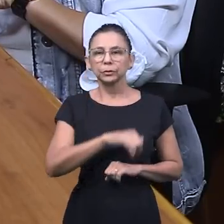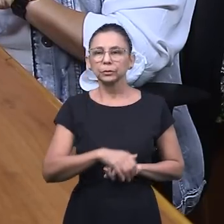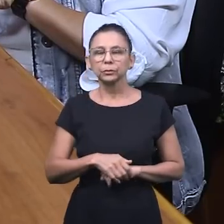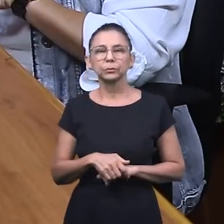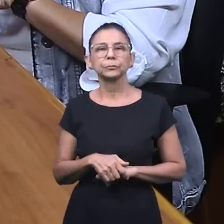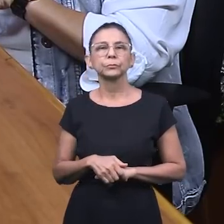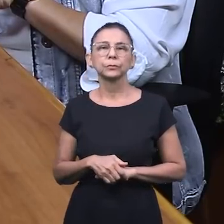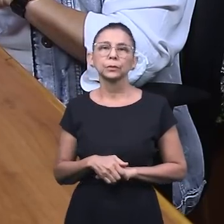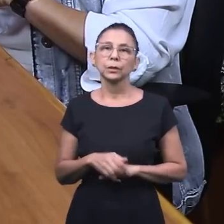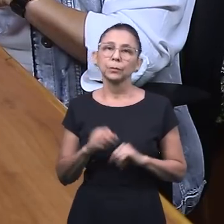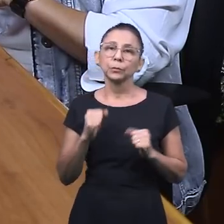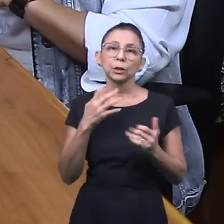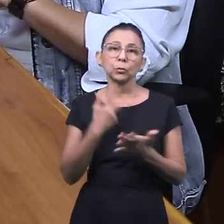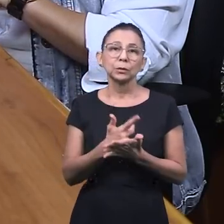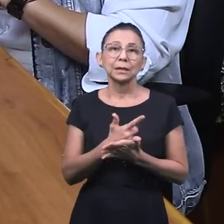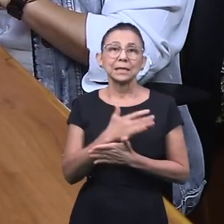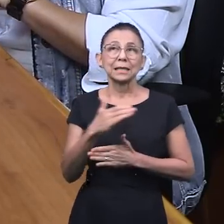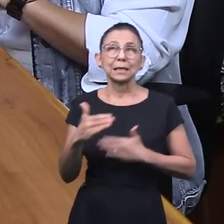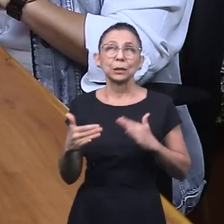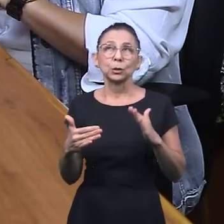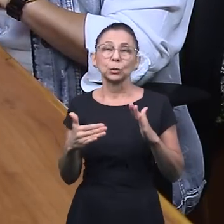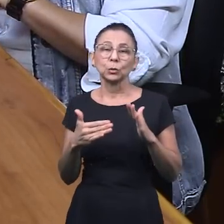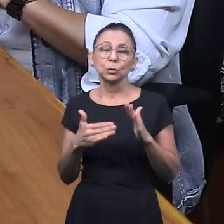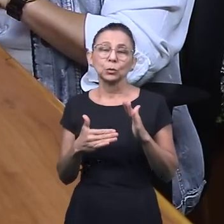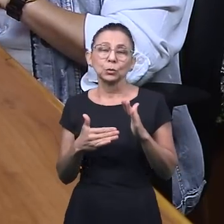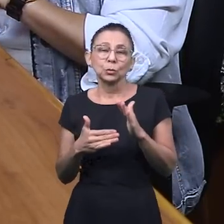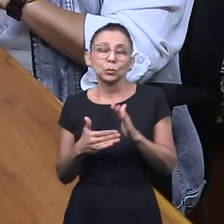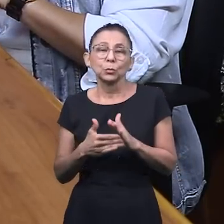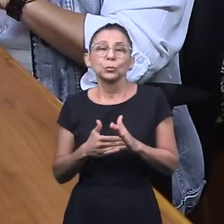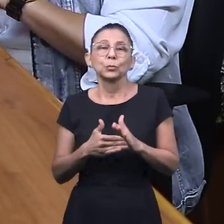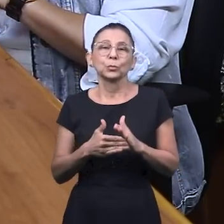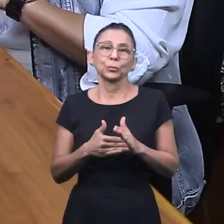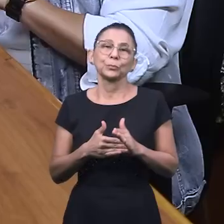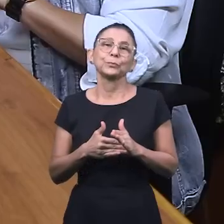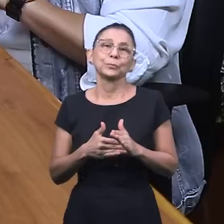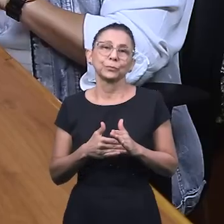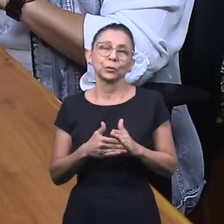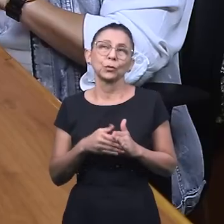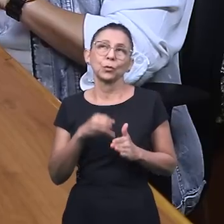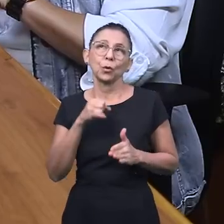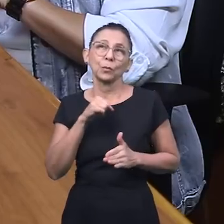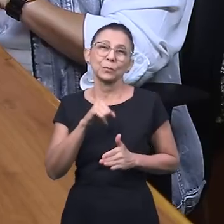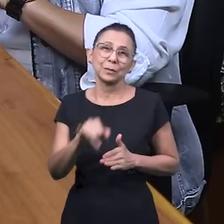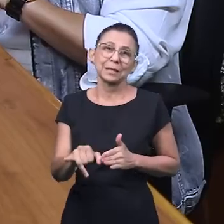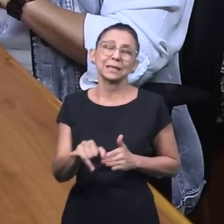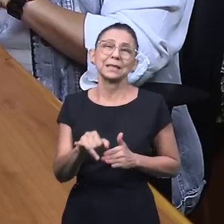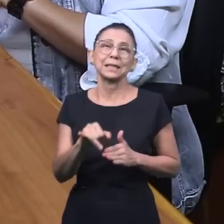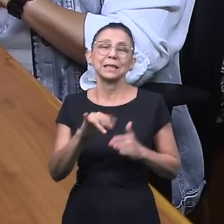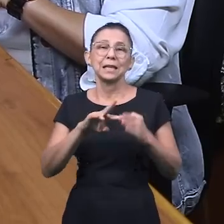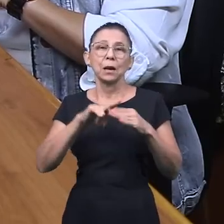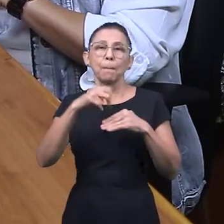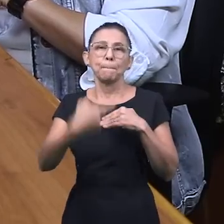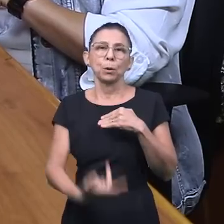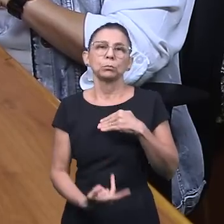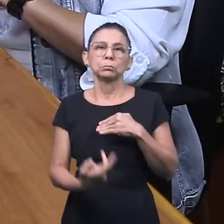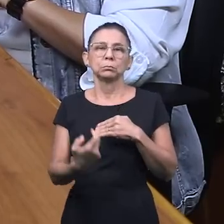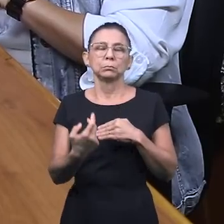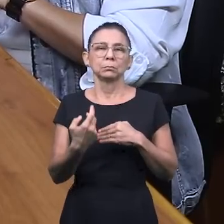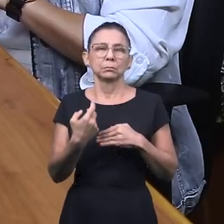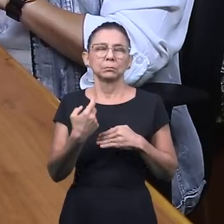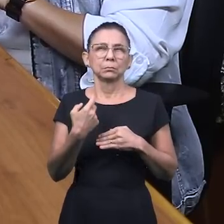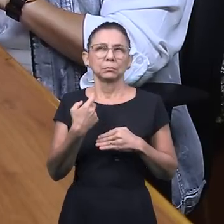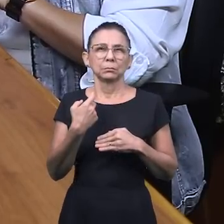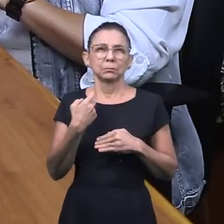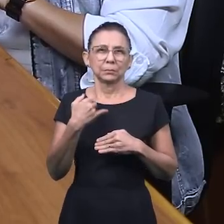tudo aquilo que o médico já tinha dito, que após a queda dela, ela teriam aqueles riscos, né? Aí voltou